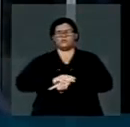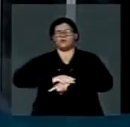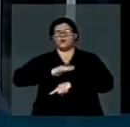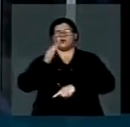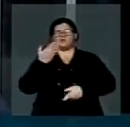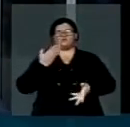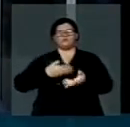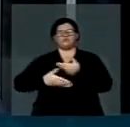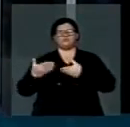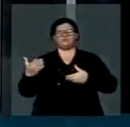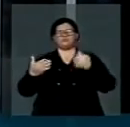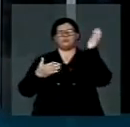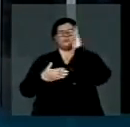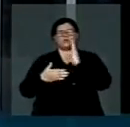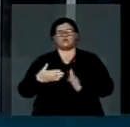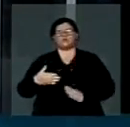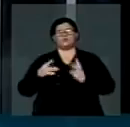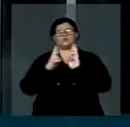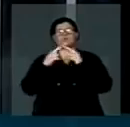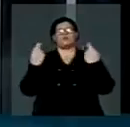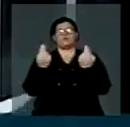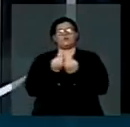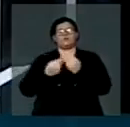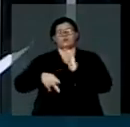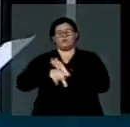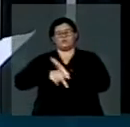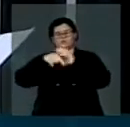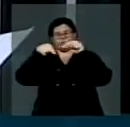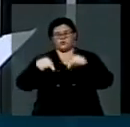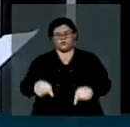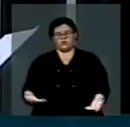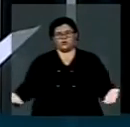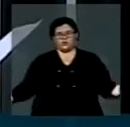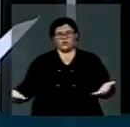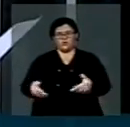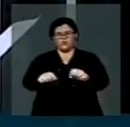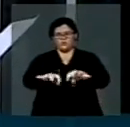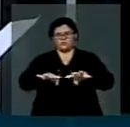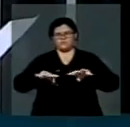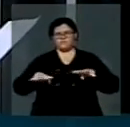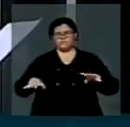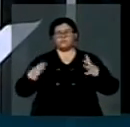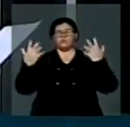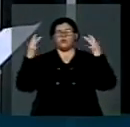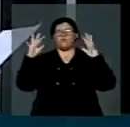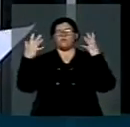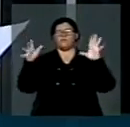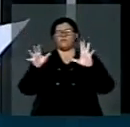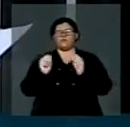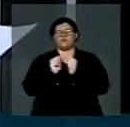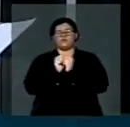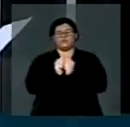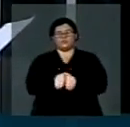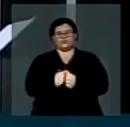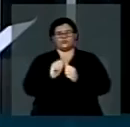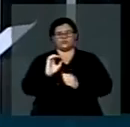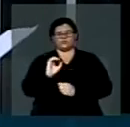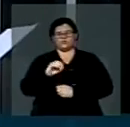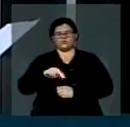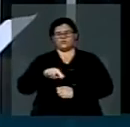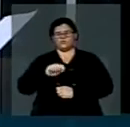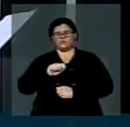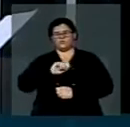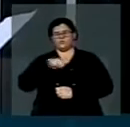Brasil, reunidos nesta sessão solene da Câmara dos Deputados, para juntos homenagearmos a Confederação Nacional dos Jovens Empresários,